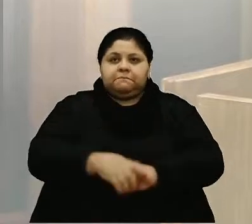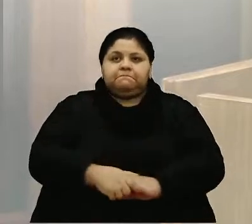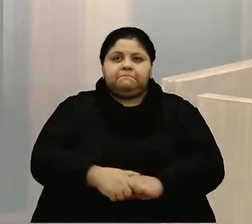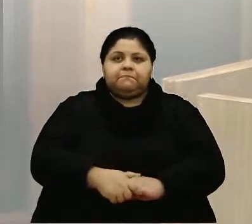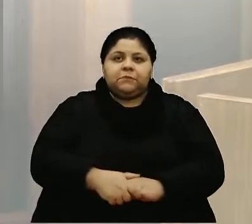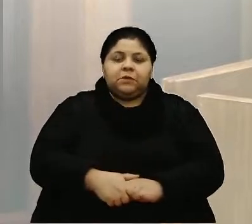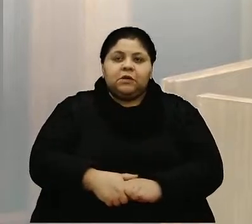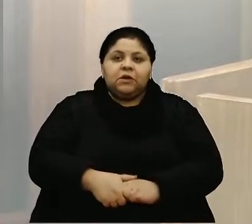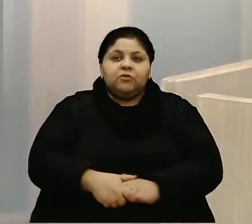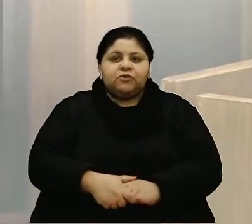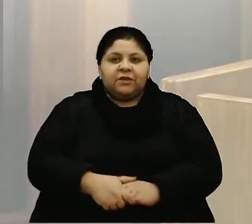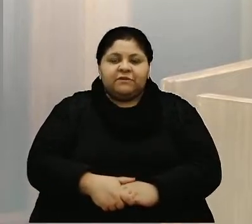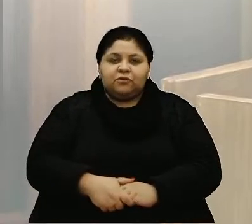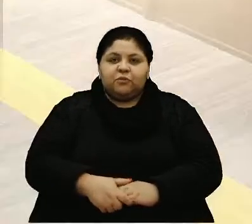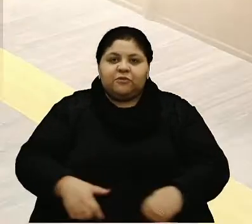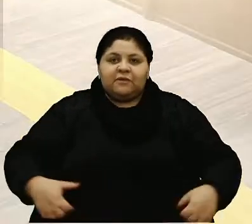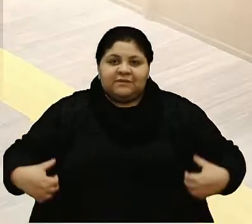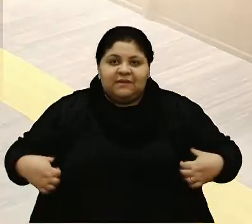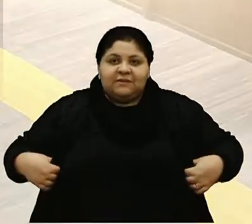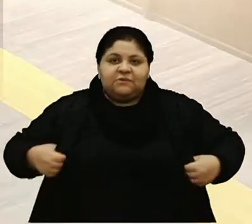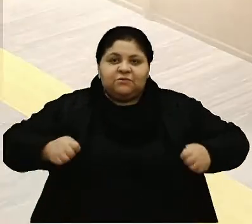presidente.